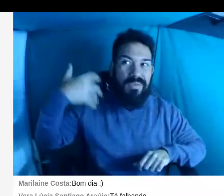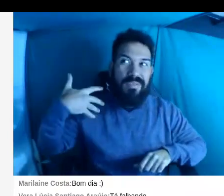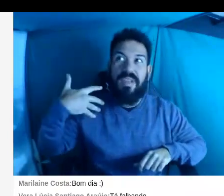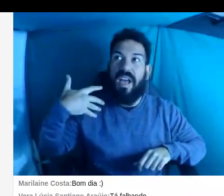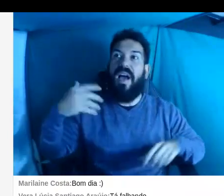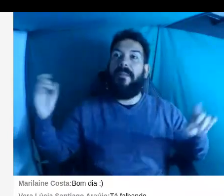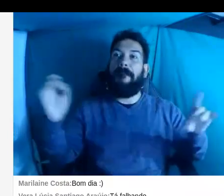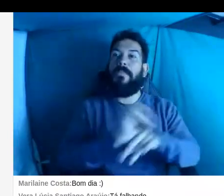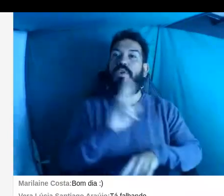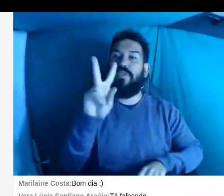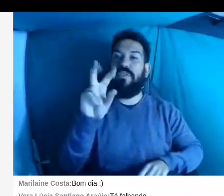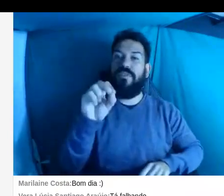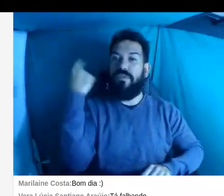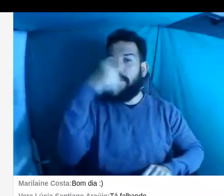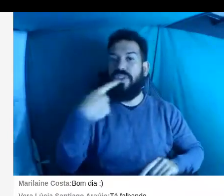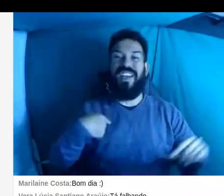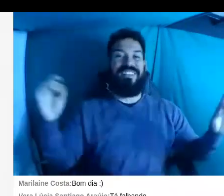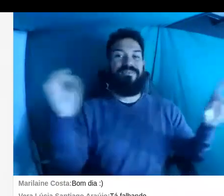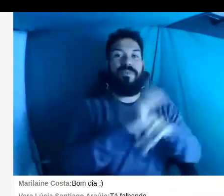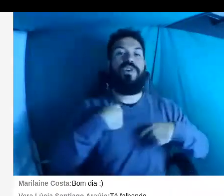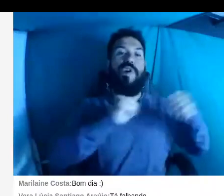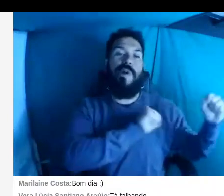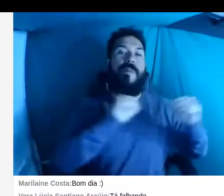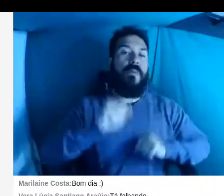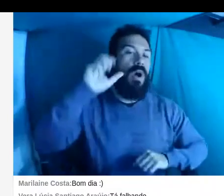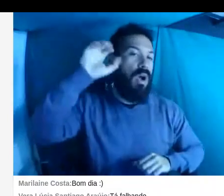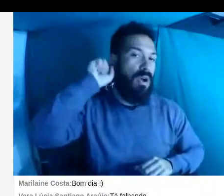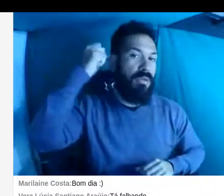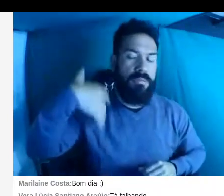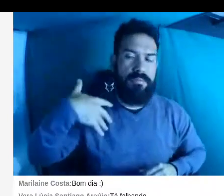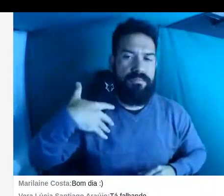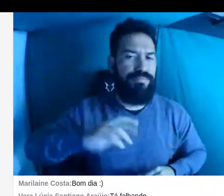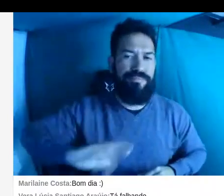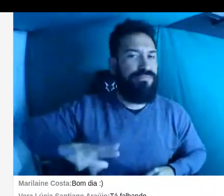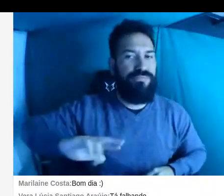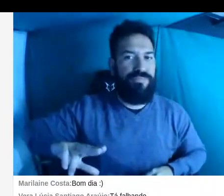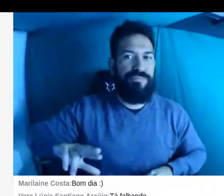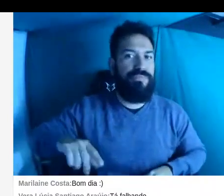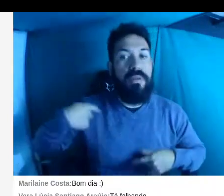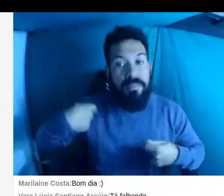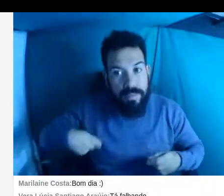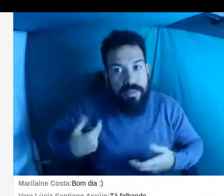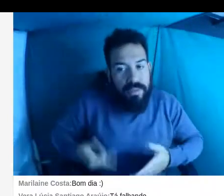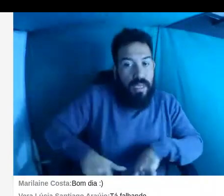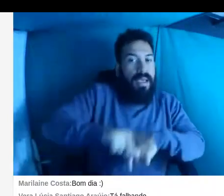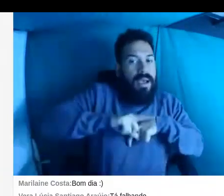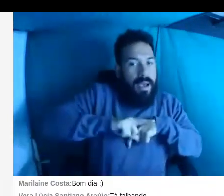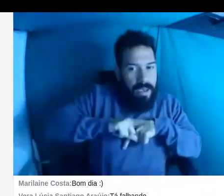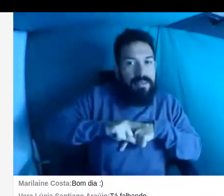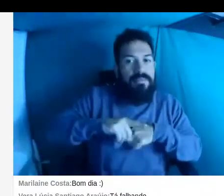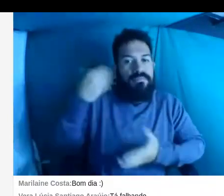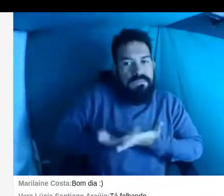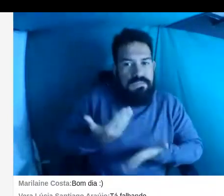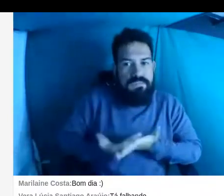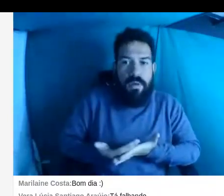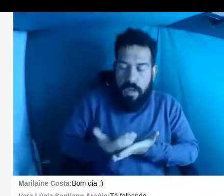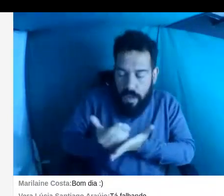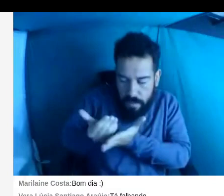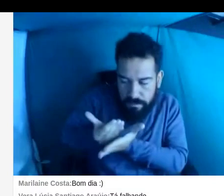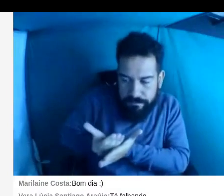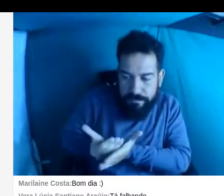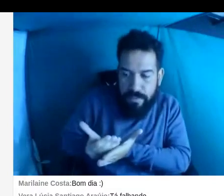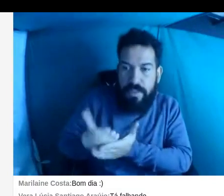audiodescritor. Nós temos uma longa caminhada pela frente, desde o início da formação até